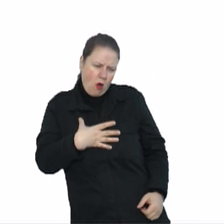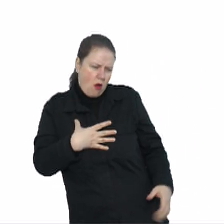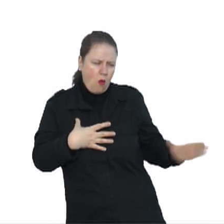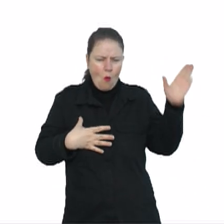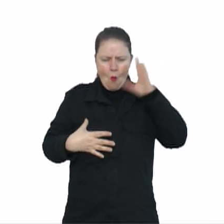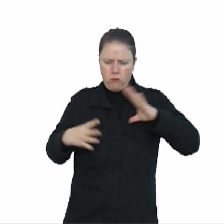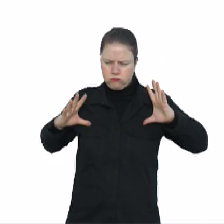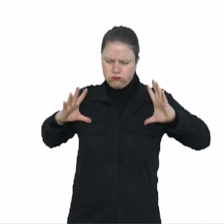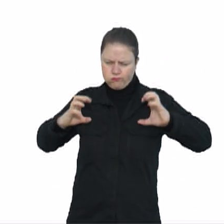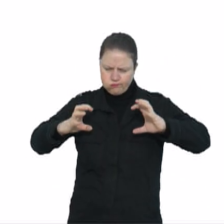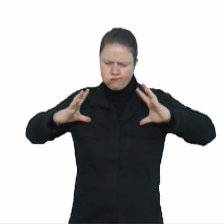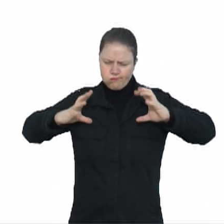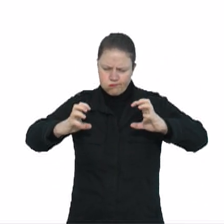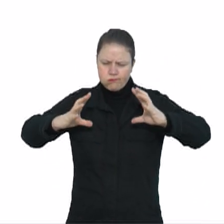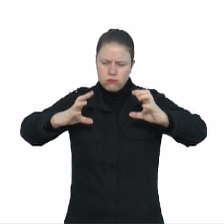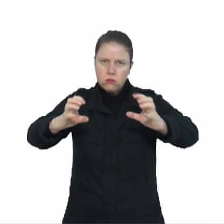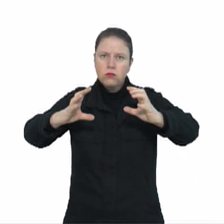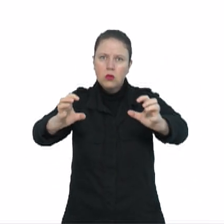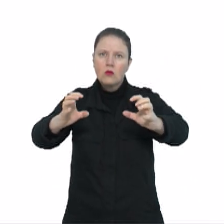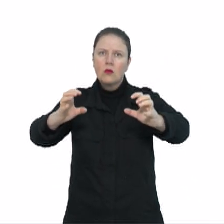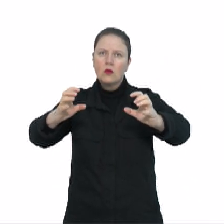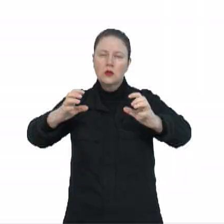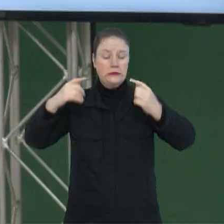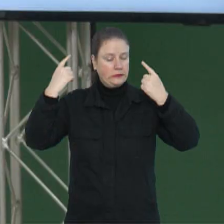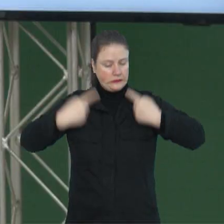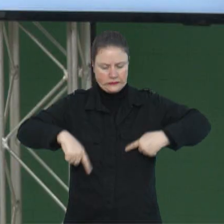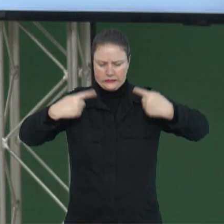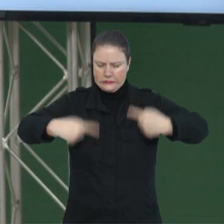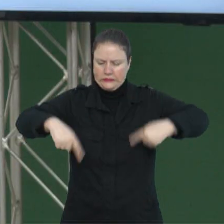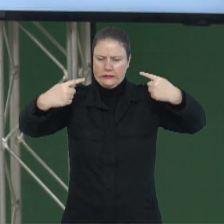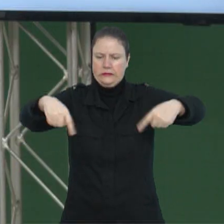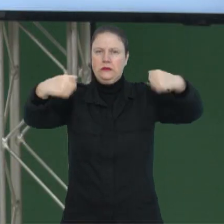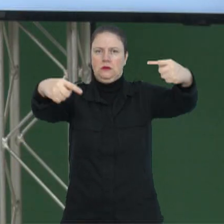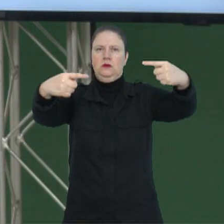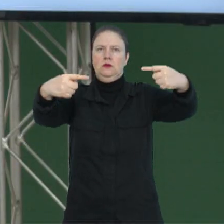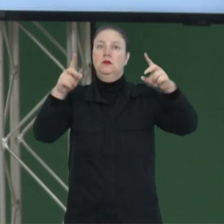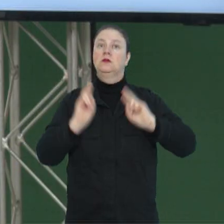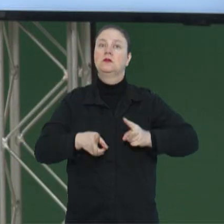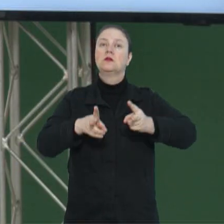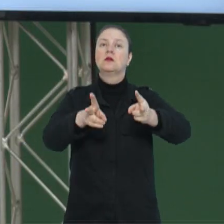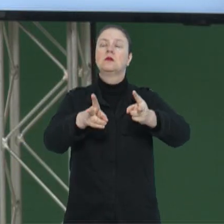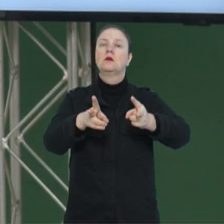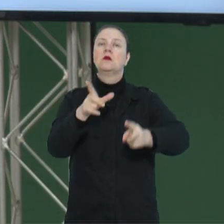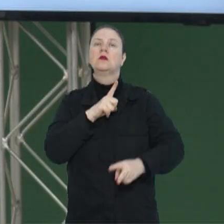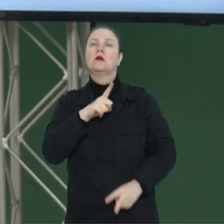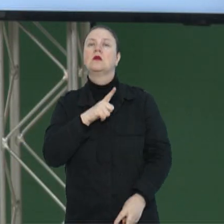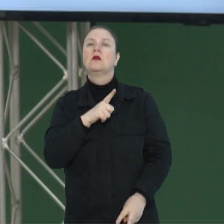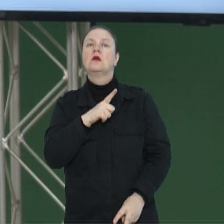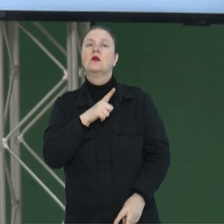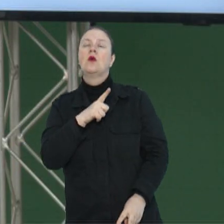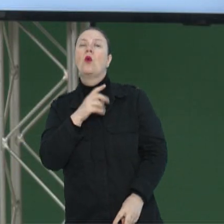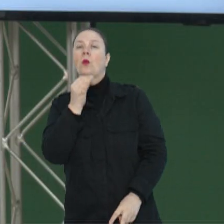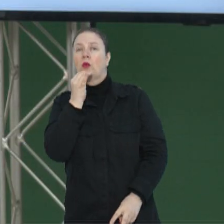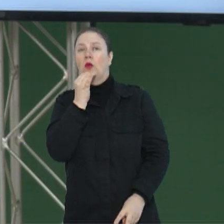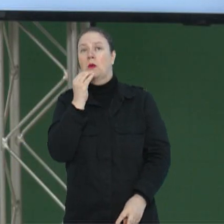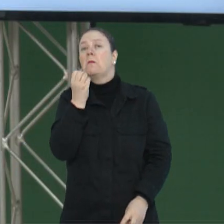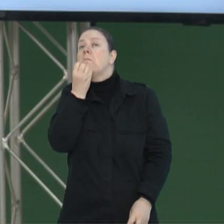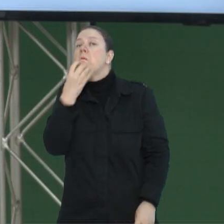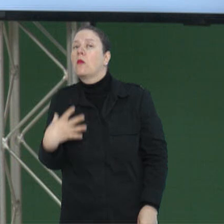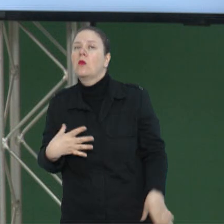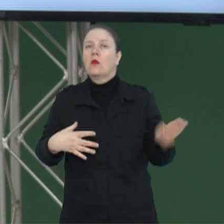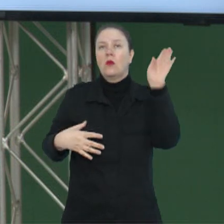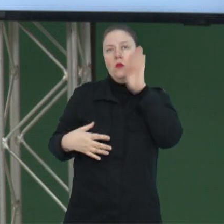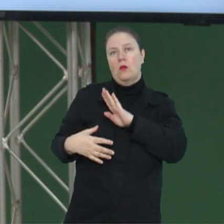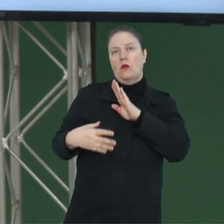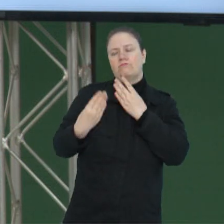enquanto entidades ontológicas. O que é essa palavrinha, né? Ontológicas, né? Seria bem e mal enquanto ser, ou seja, bem e mal